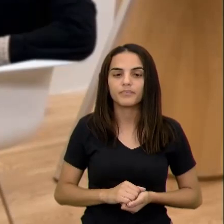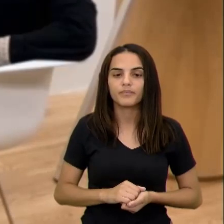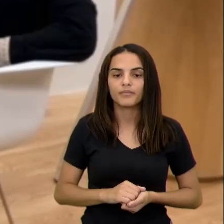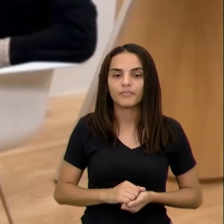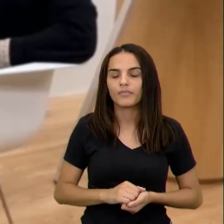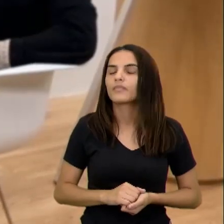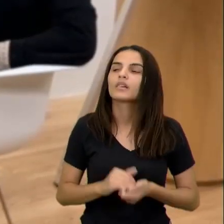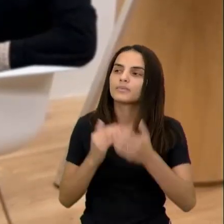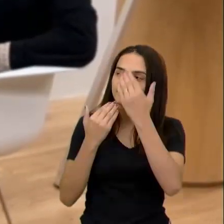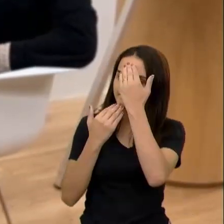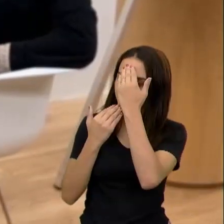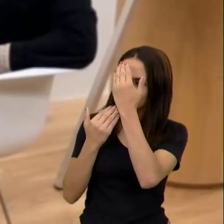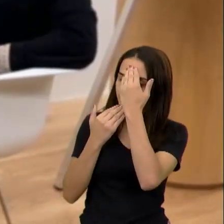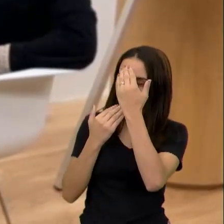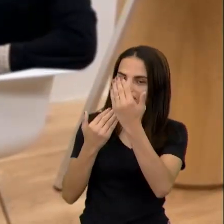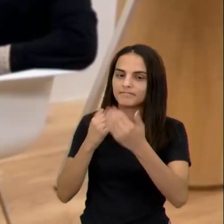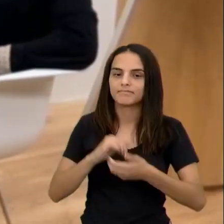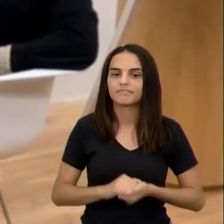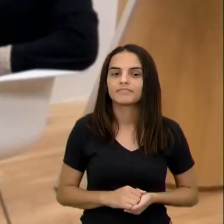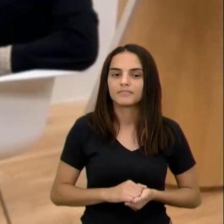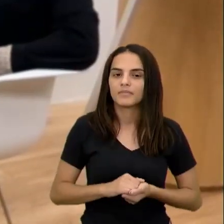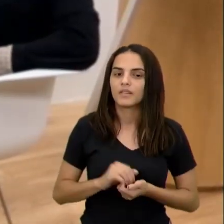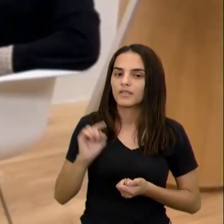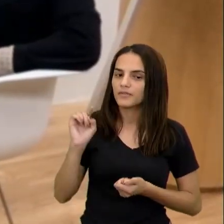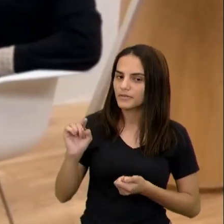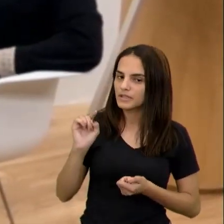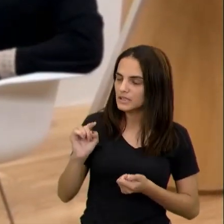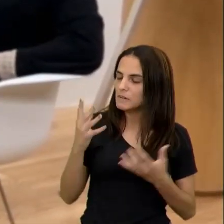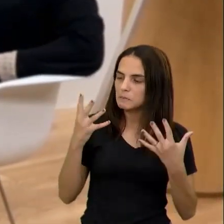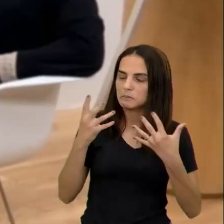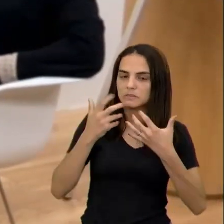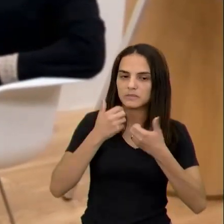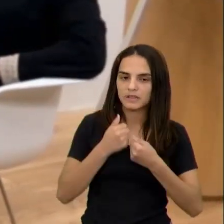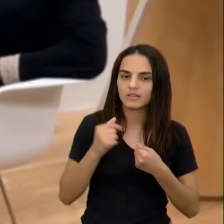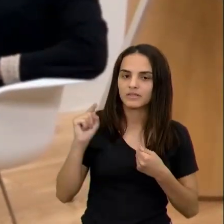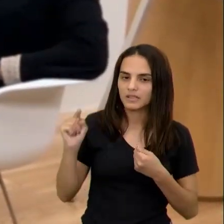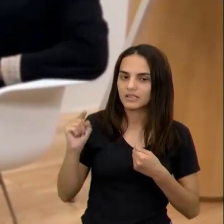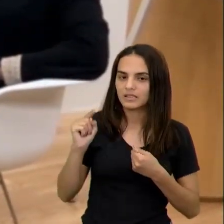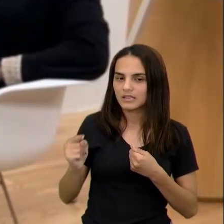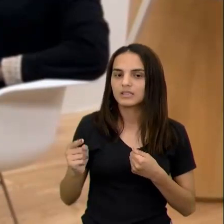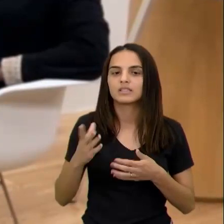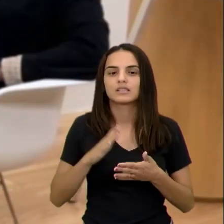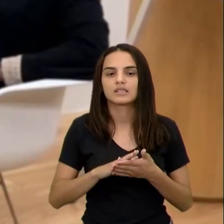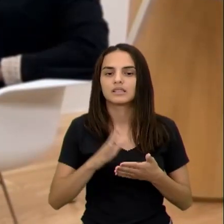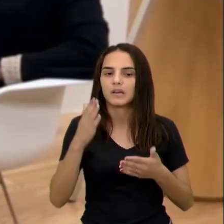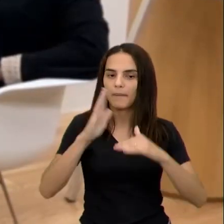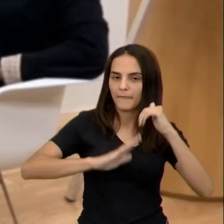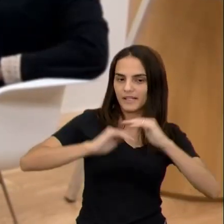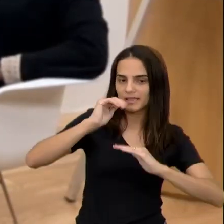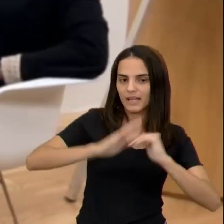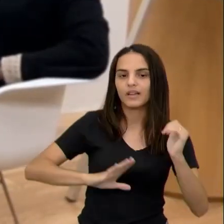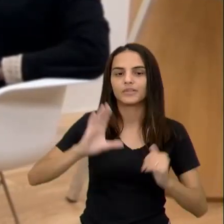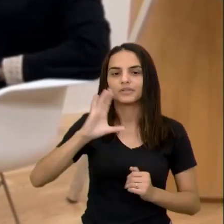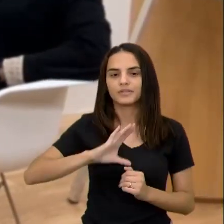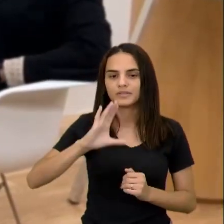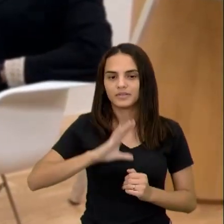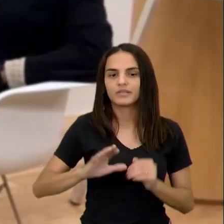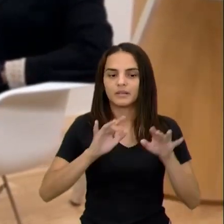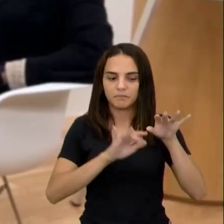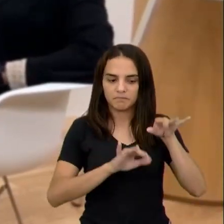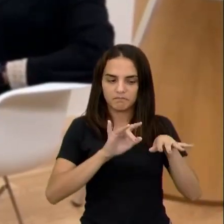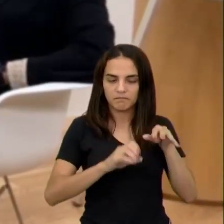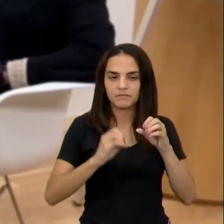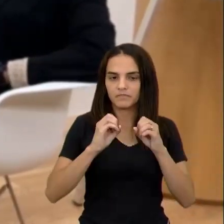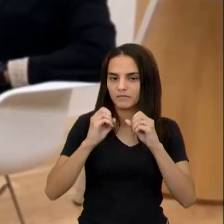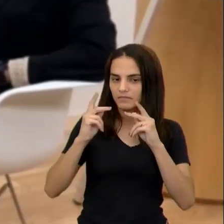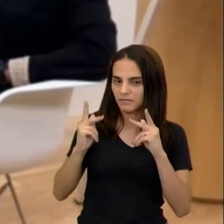Então, muito obrigada. Viviane, vai ficar registrado aqui que você é demais, que você tem o domínio da norma padrão, demais, né? Tá registrado aqui, tá